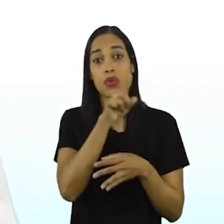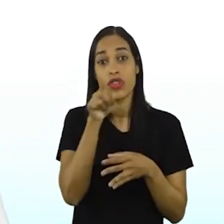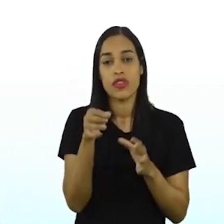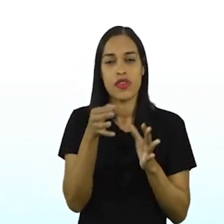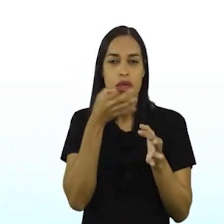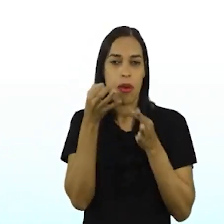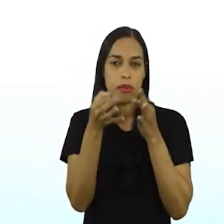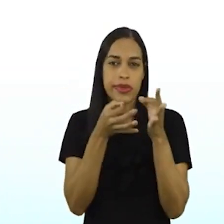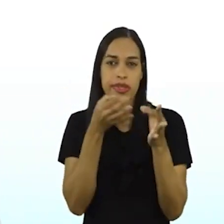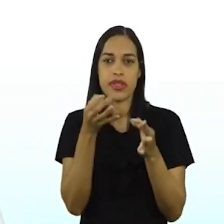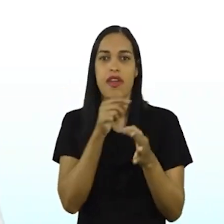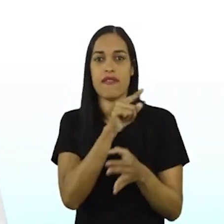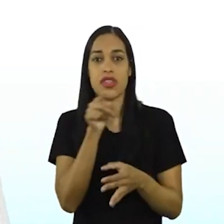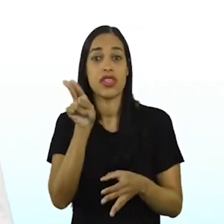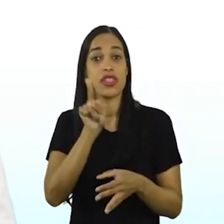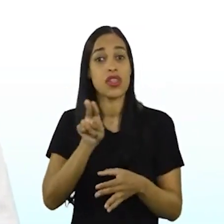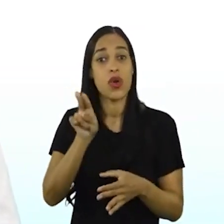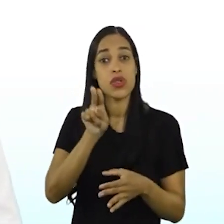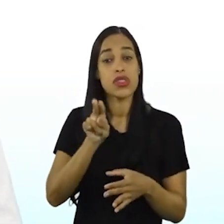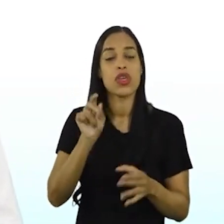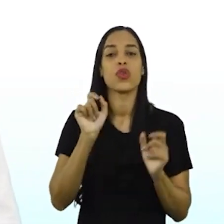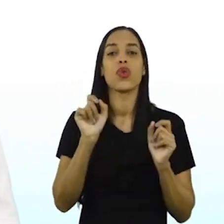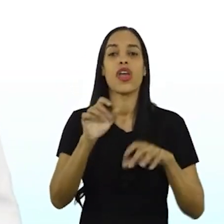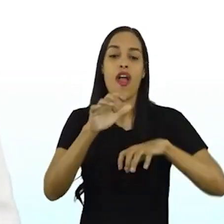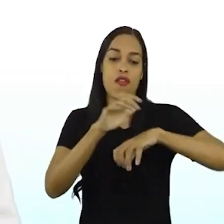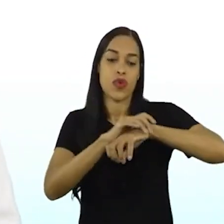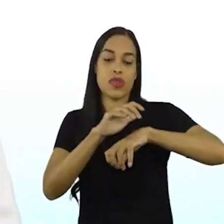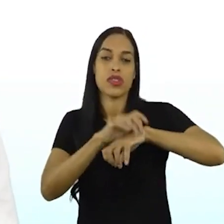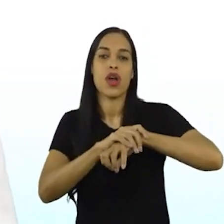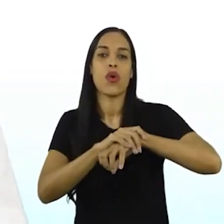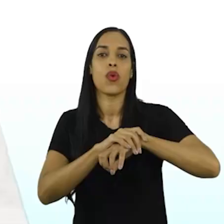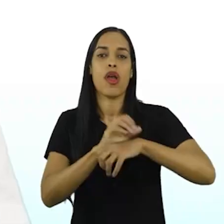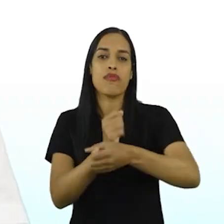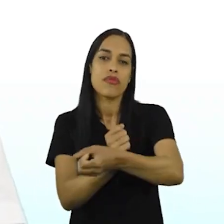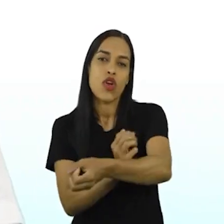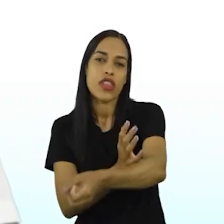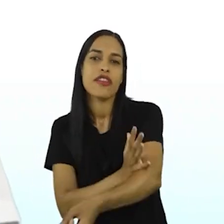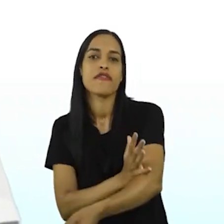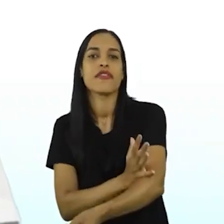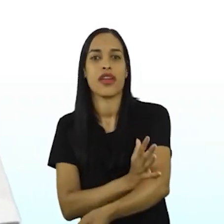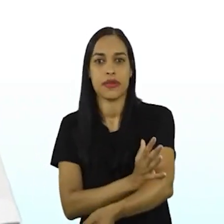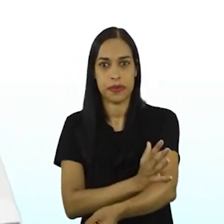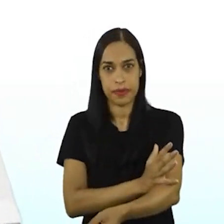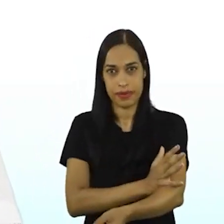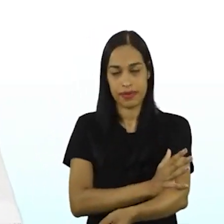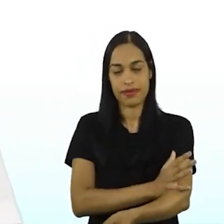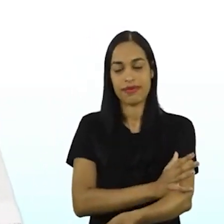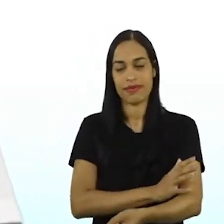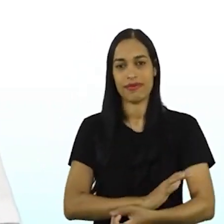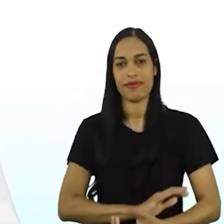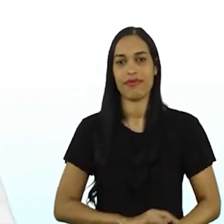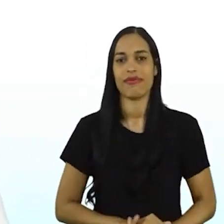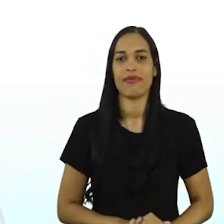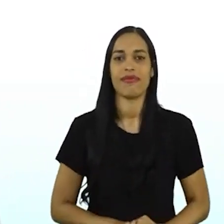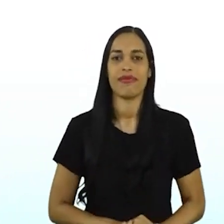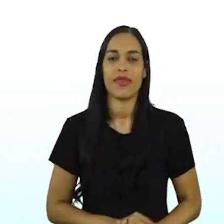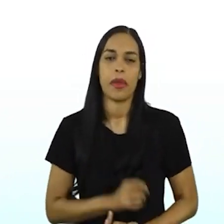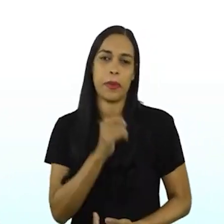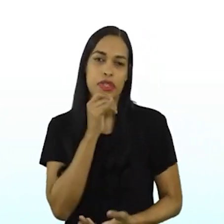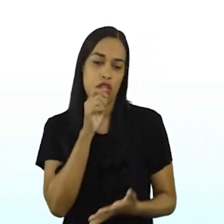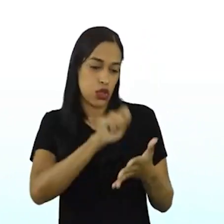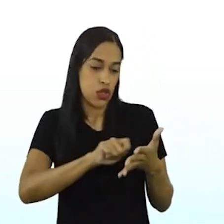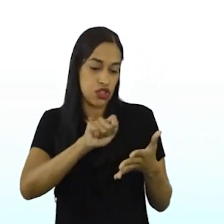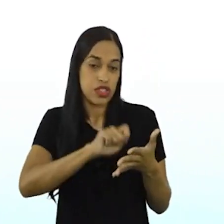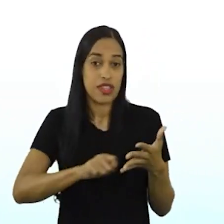você argumenta, você está usando da função o quê? Emotiva expressiva. Mas lá eu estou